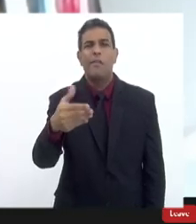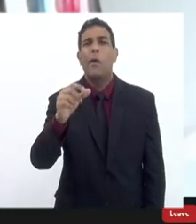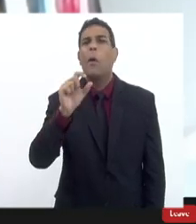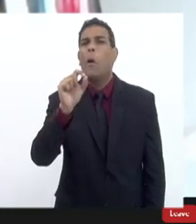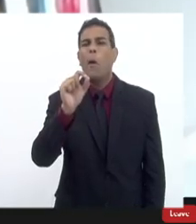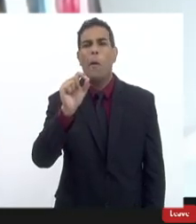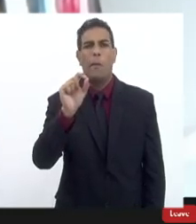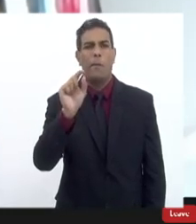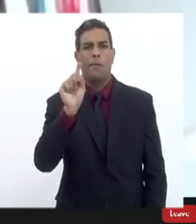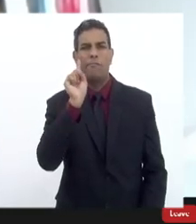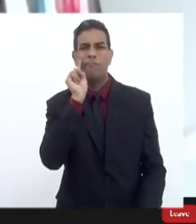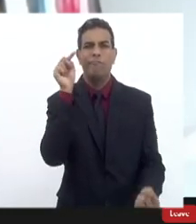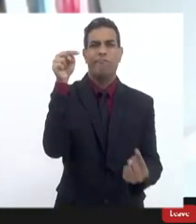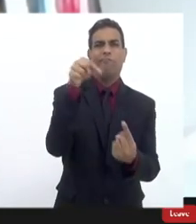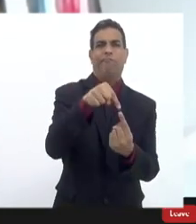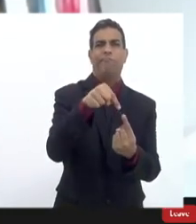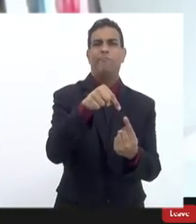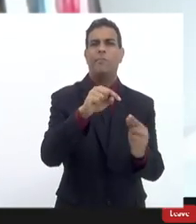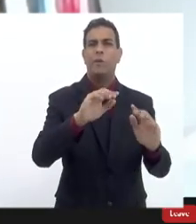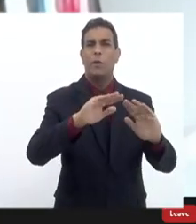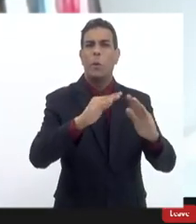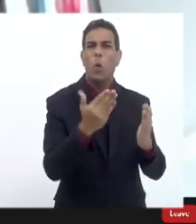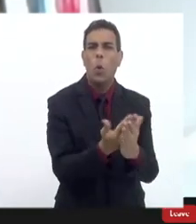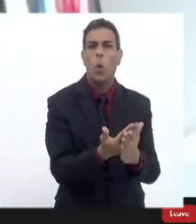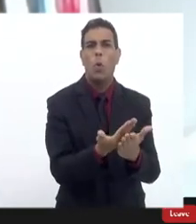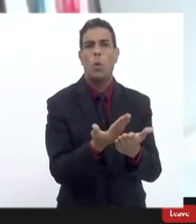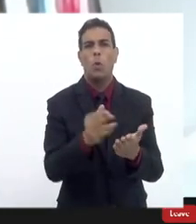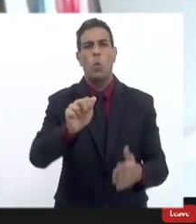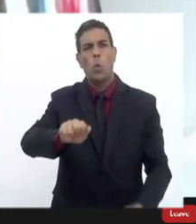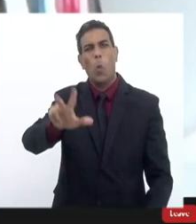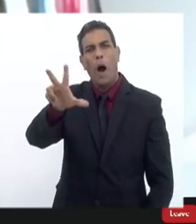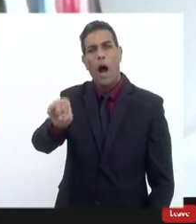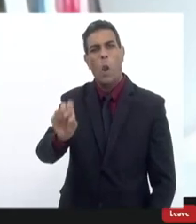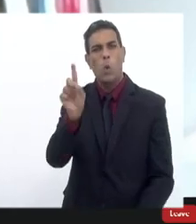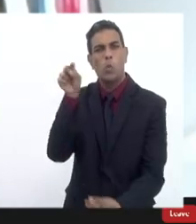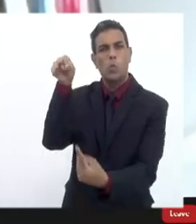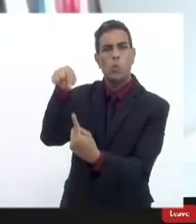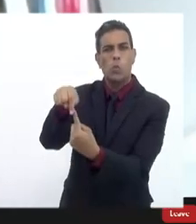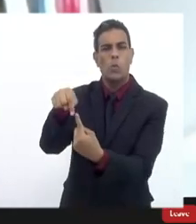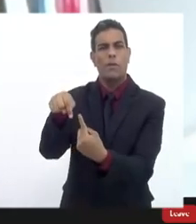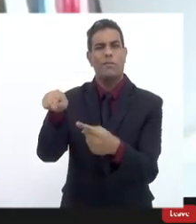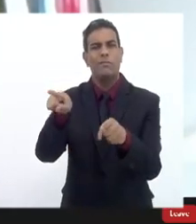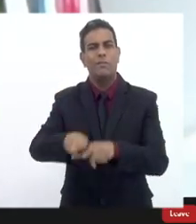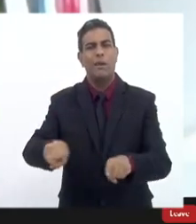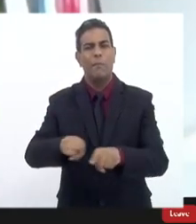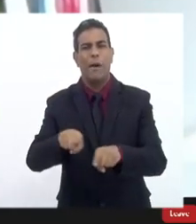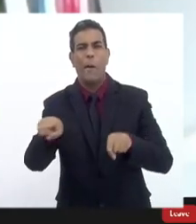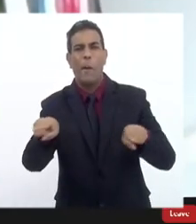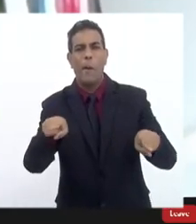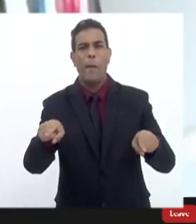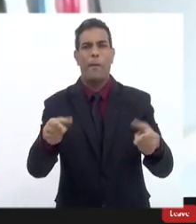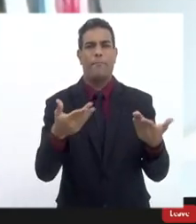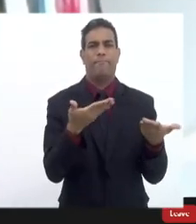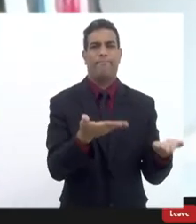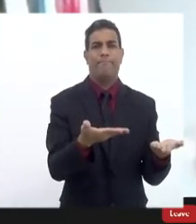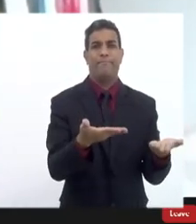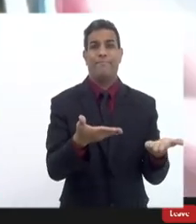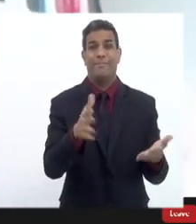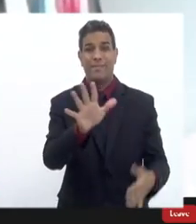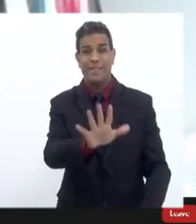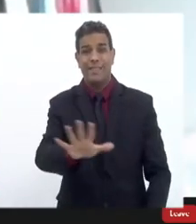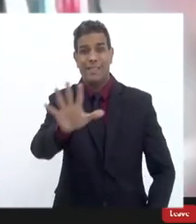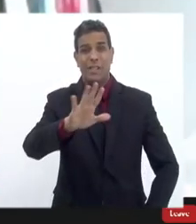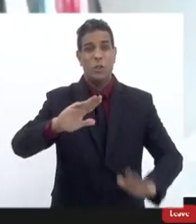principalmente a escola pública, os estudantes das escolas públicas, porque as escolas